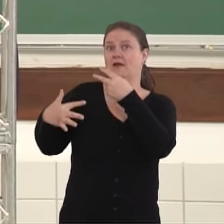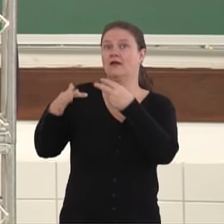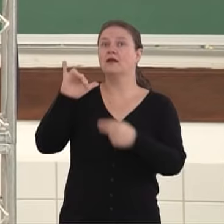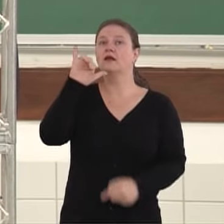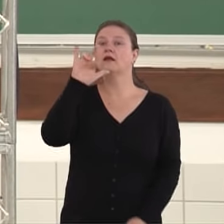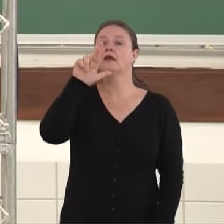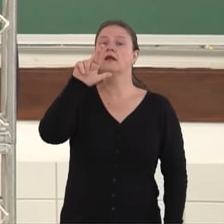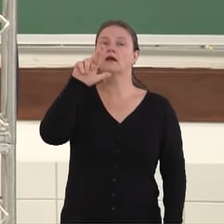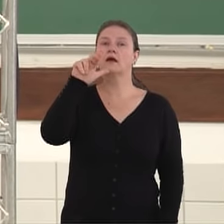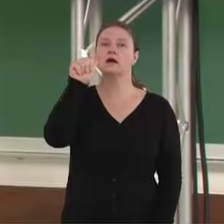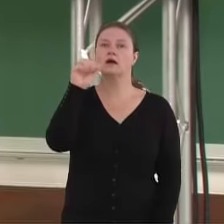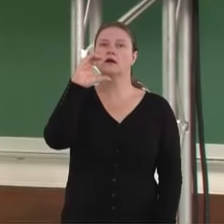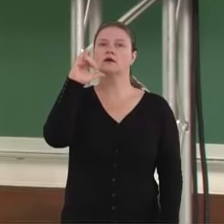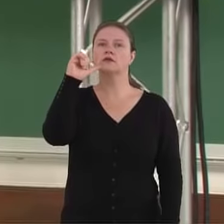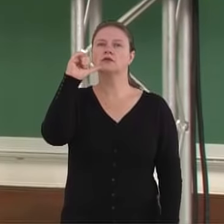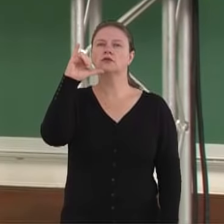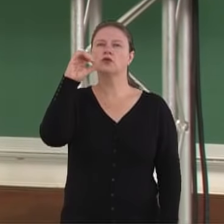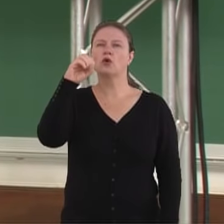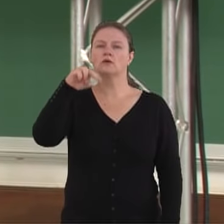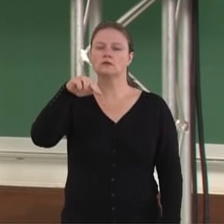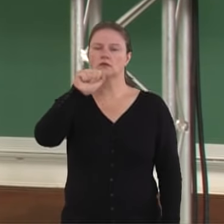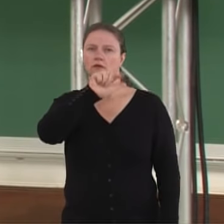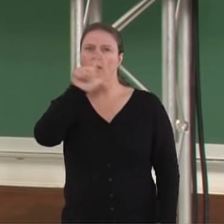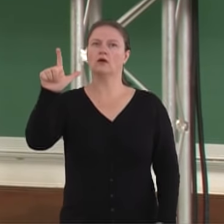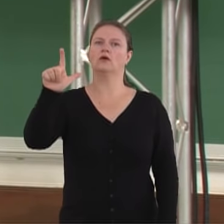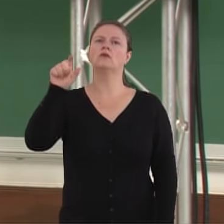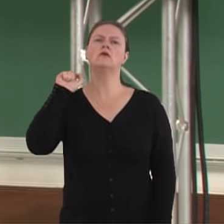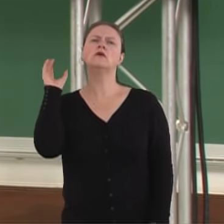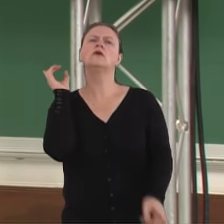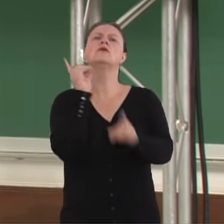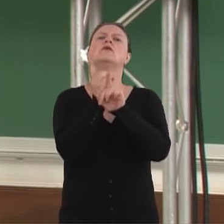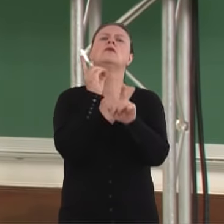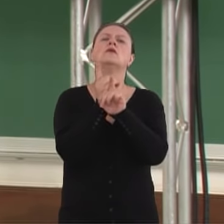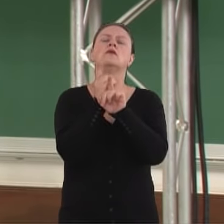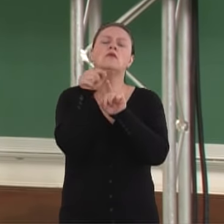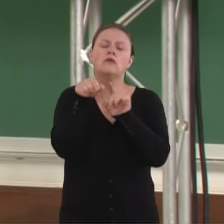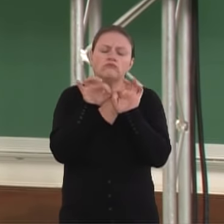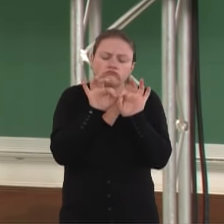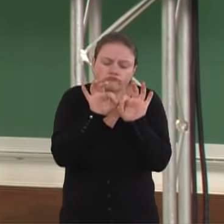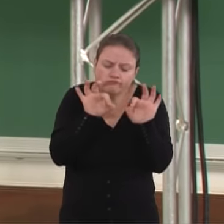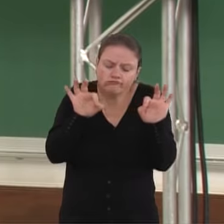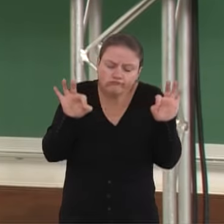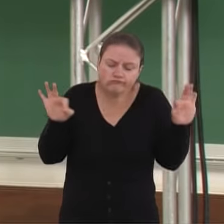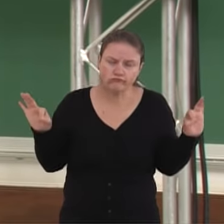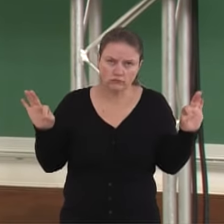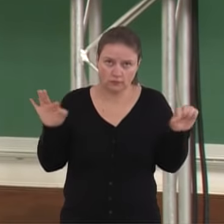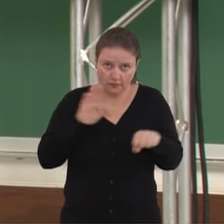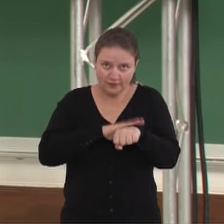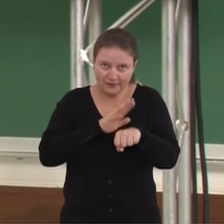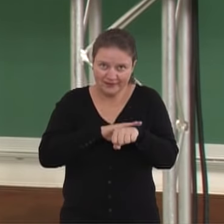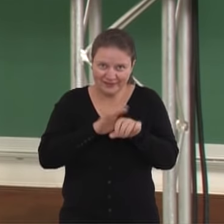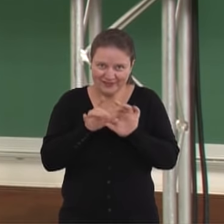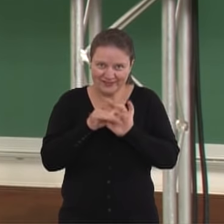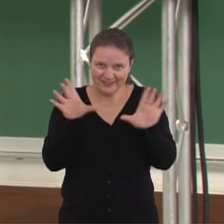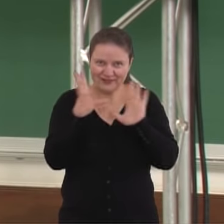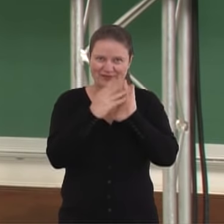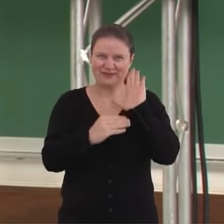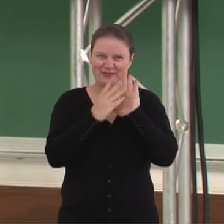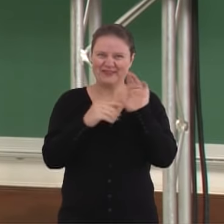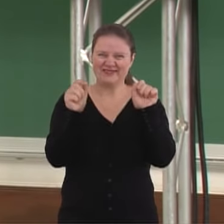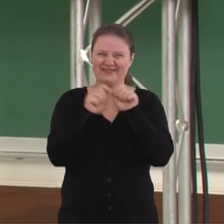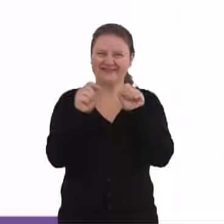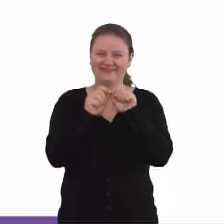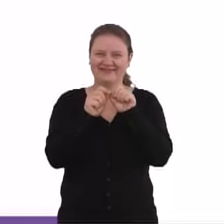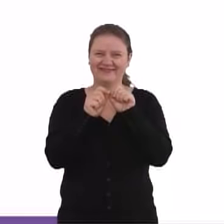Então, aproximadamente, ele vai se encontrar aonde na reta numérica? Eu vou dar um tempo para vocês copiarem e